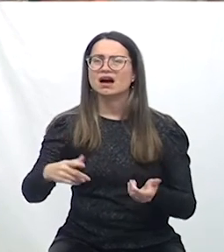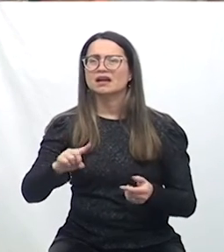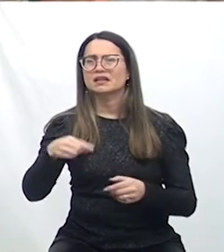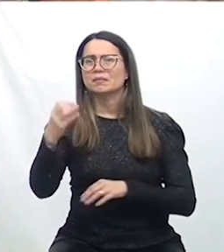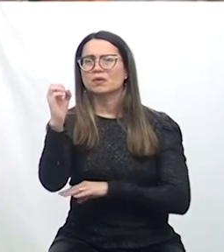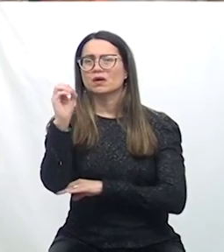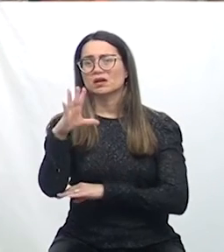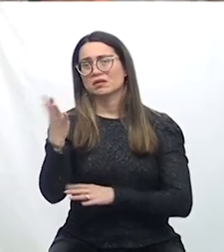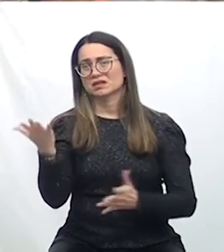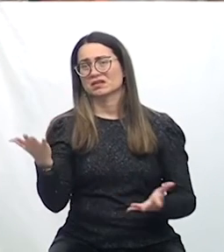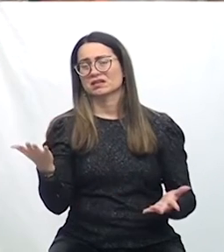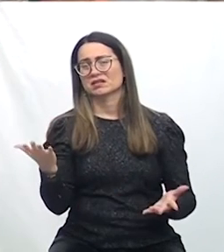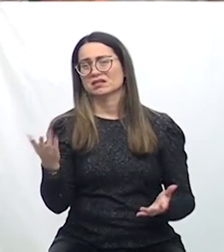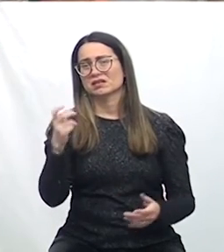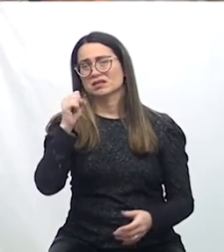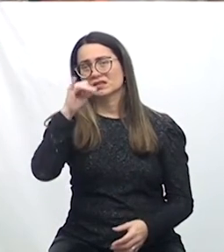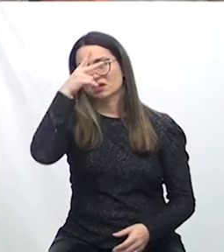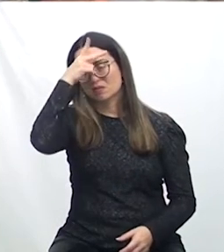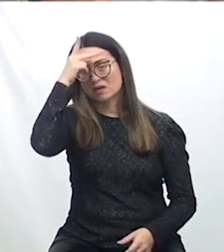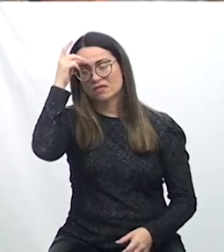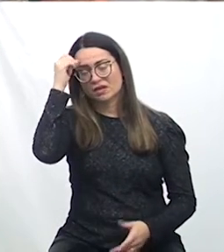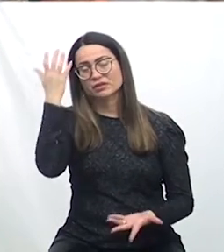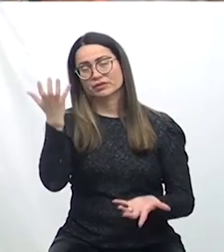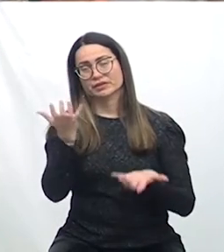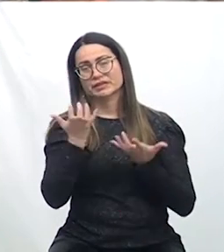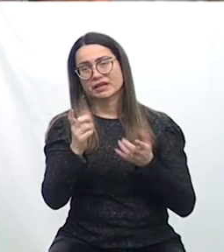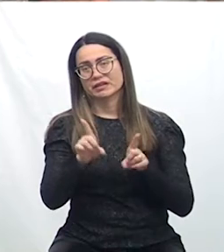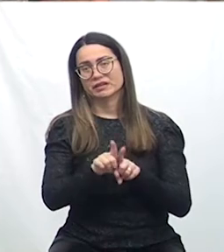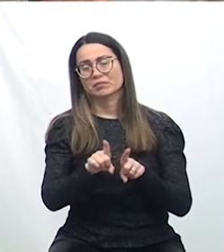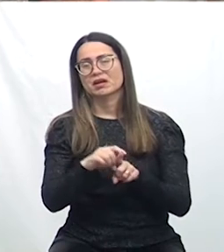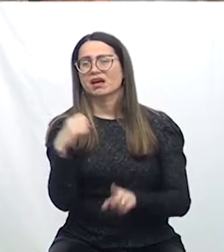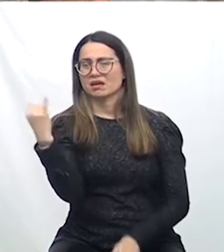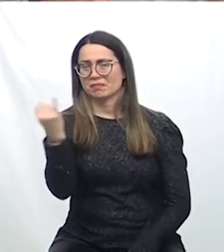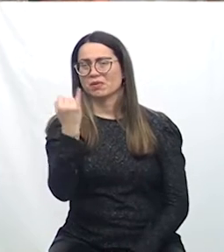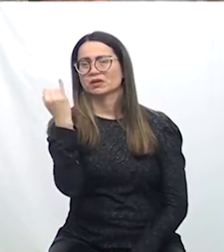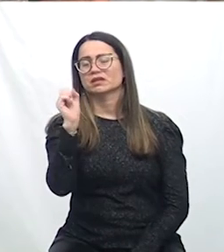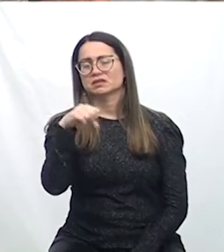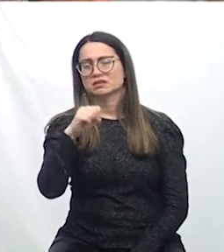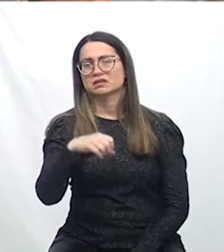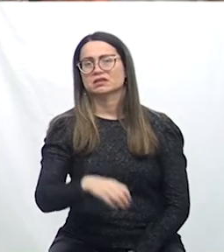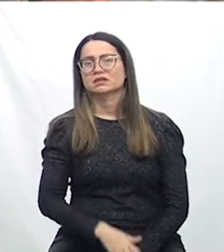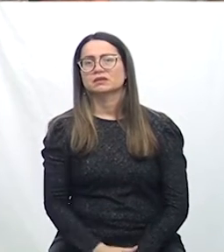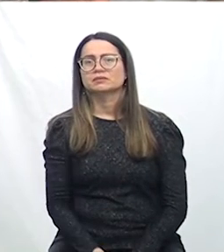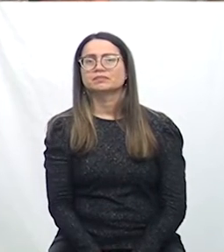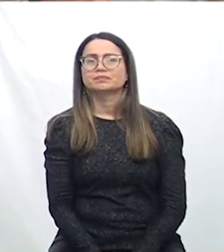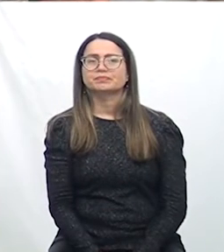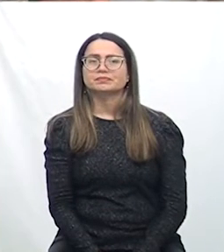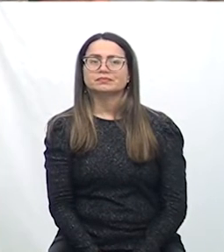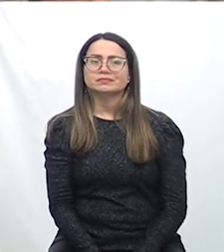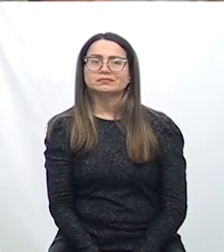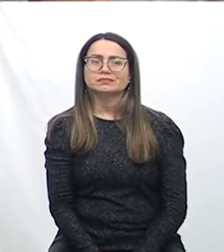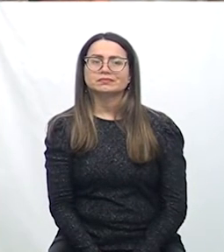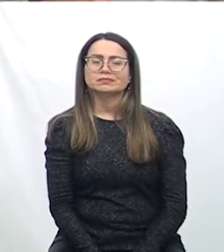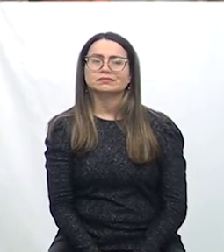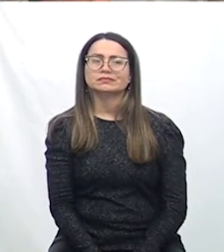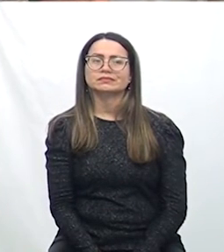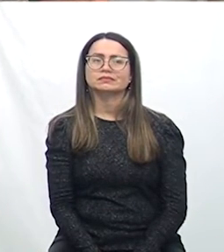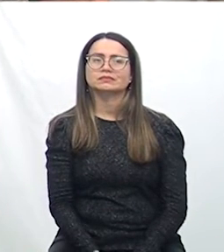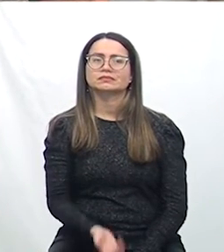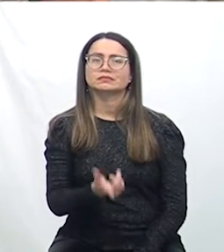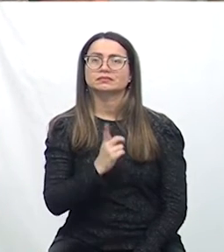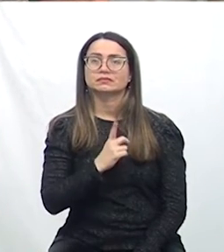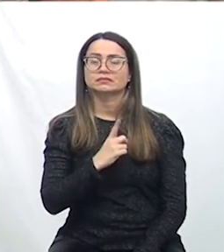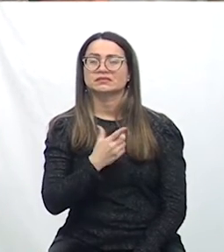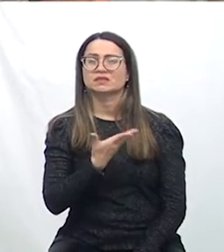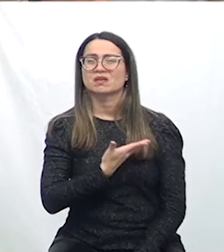prefeito resolver de iluminar, eu acredito que vai ser muito importante. Perdemos um amigo nosso o